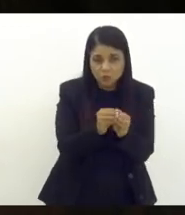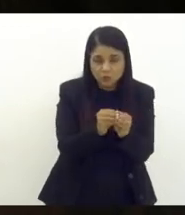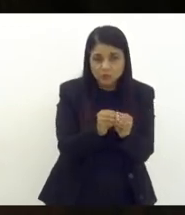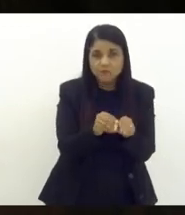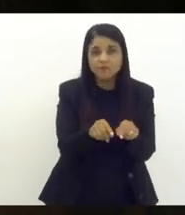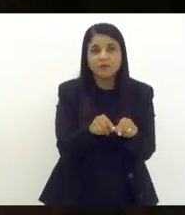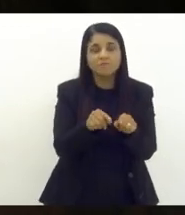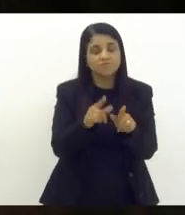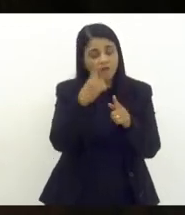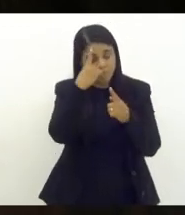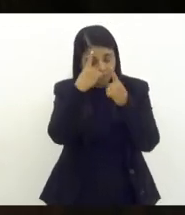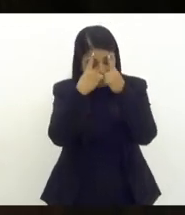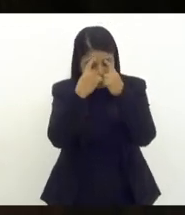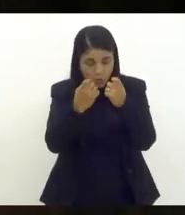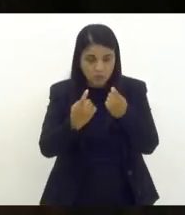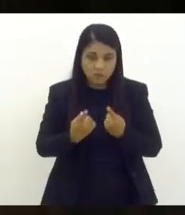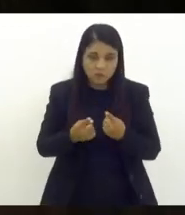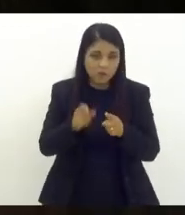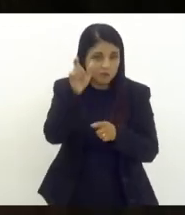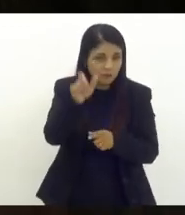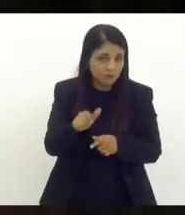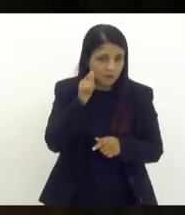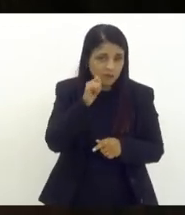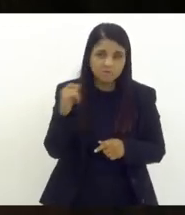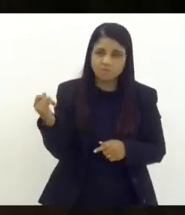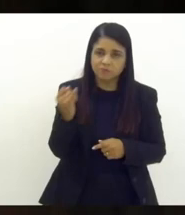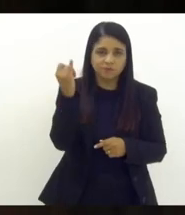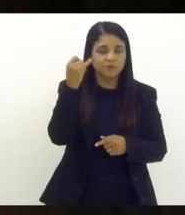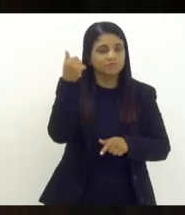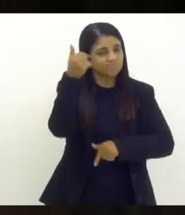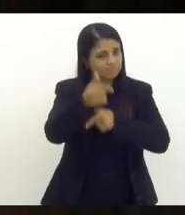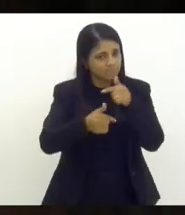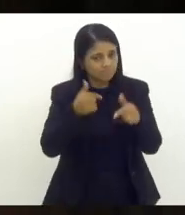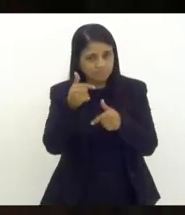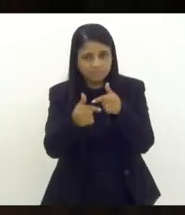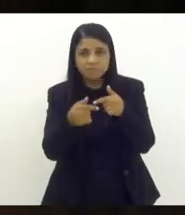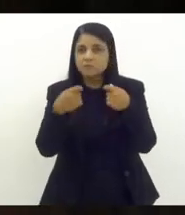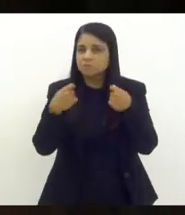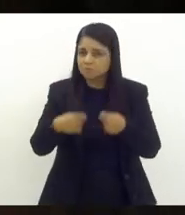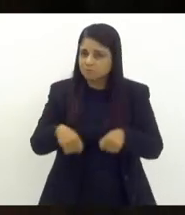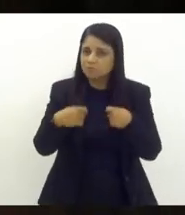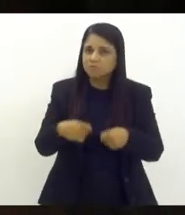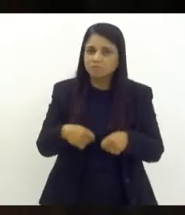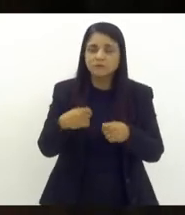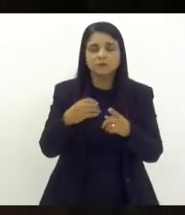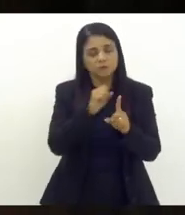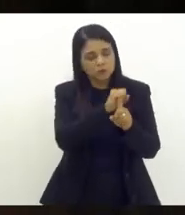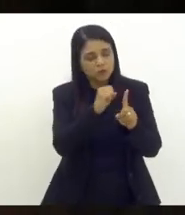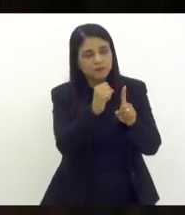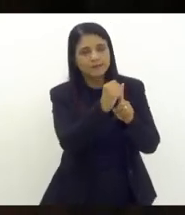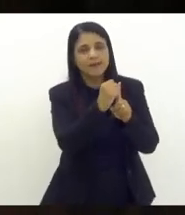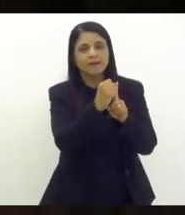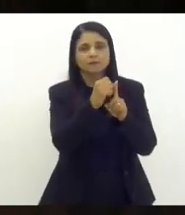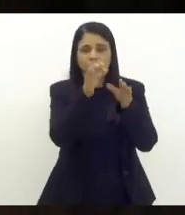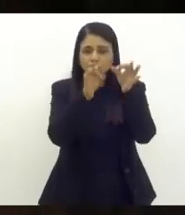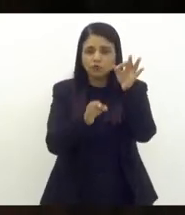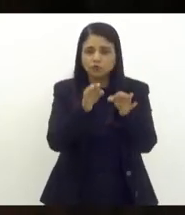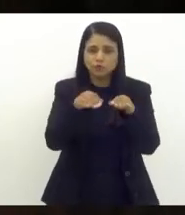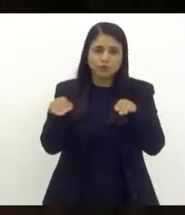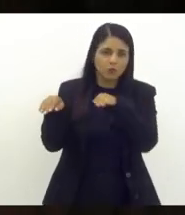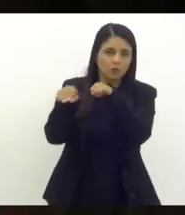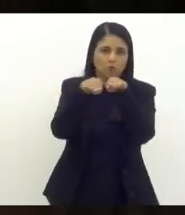mulher é de extrema importância é um trabalho árduo mas necessário para promover uma sociedade mais justa e